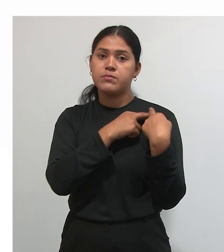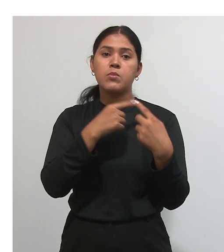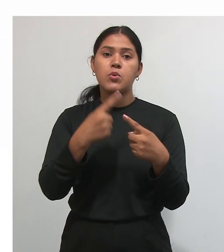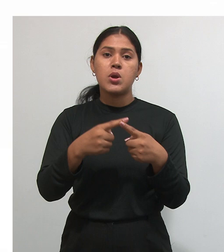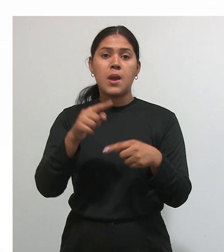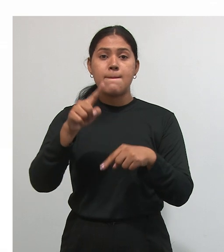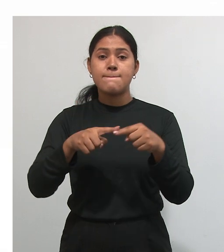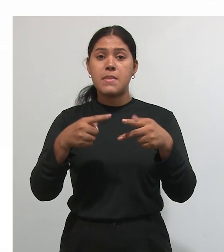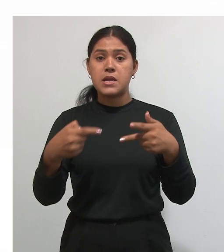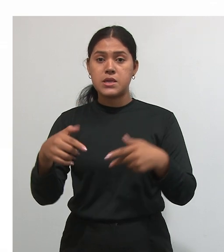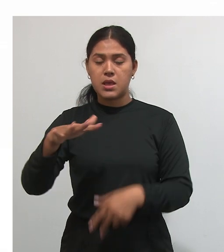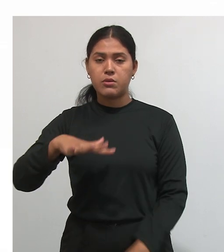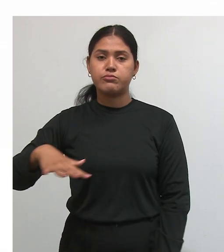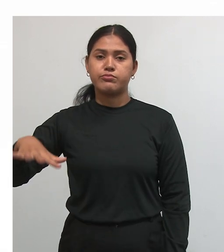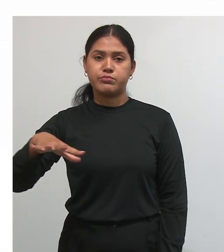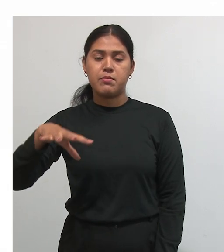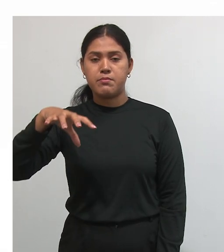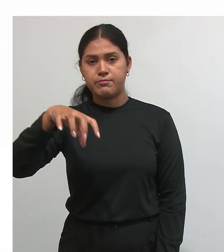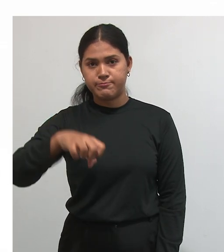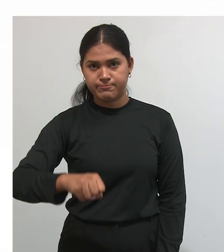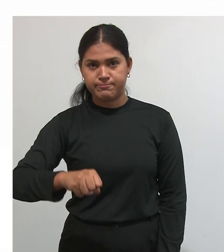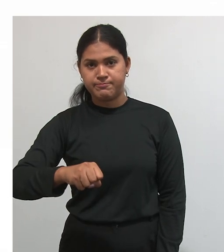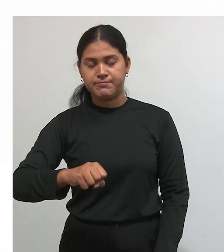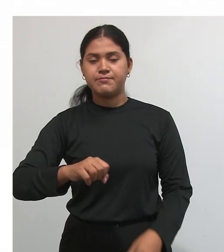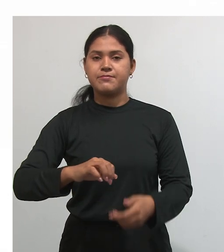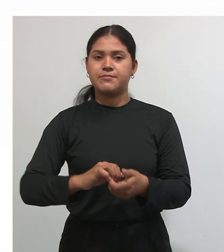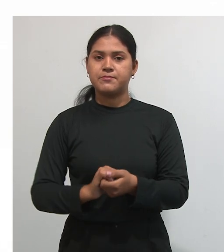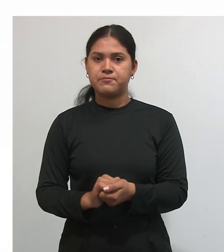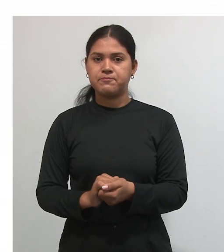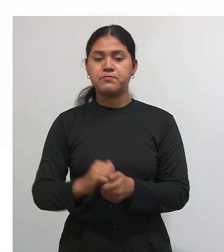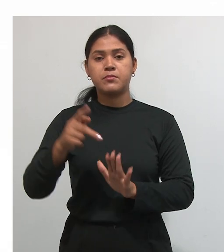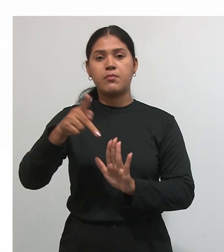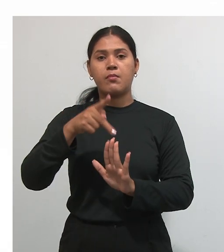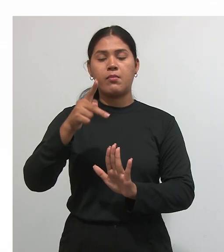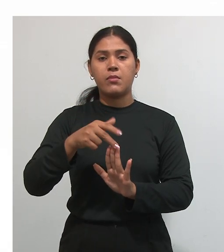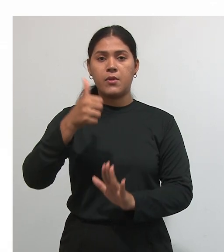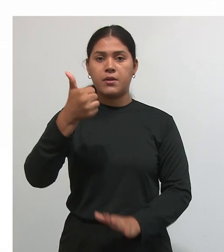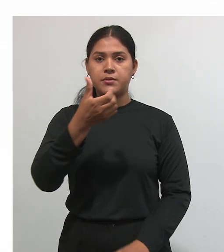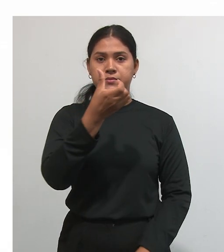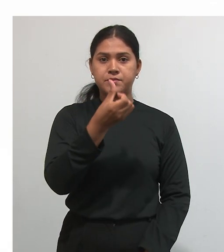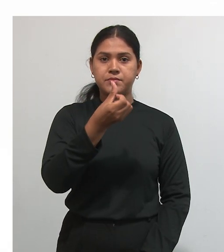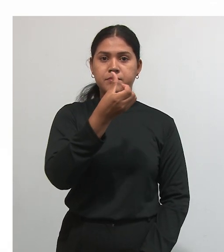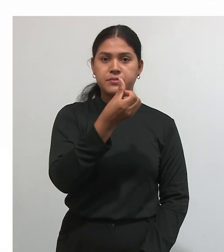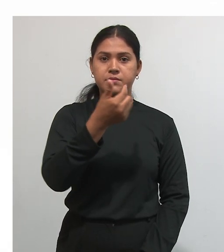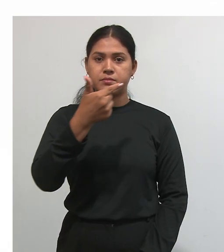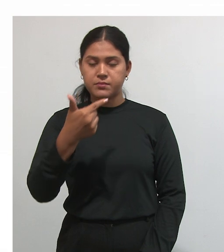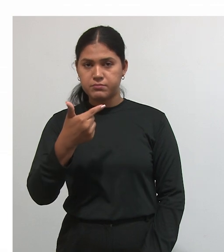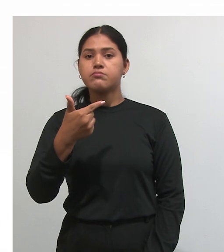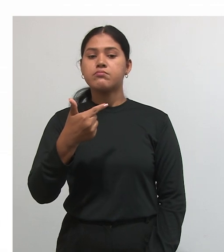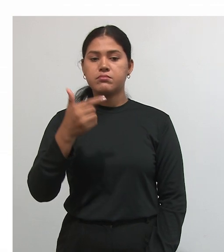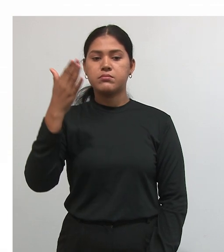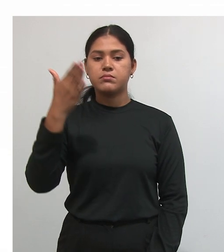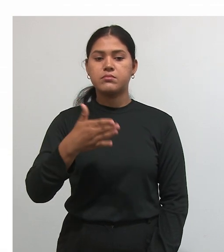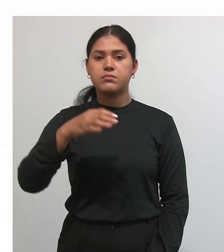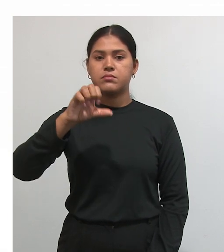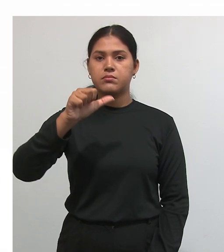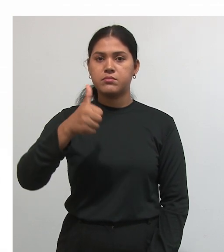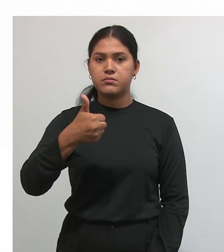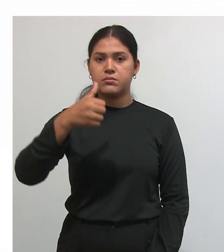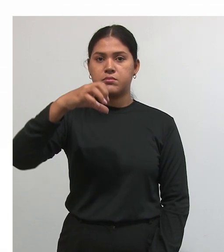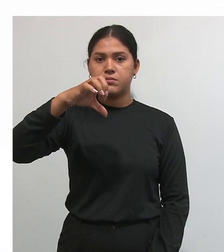esses materiais permanentes. Aqui a portaria 1162, ela considerou que bens móveis fossem